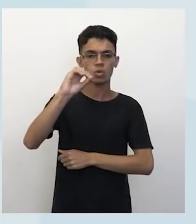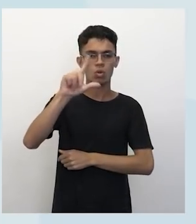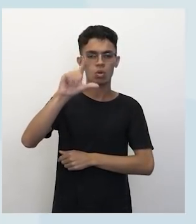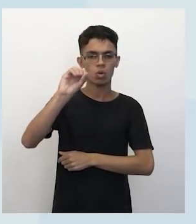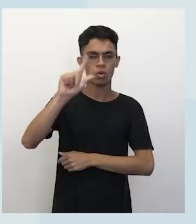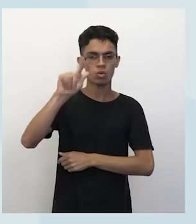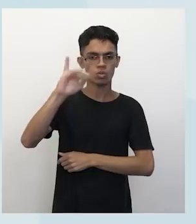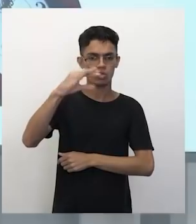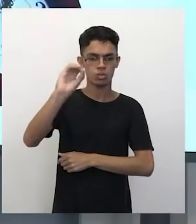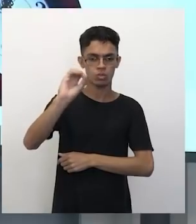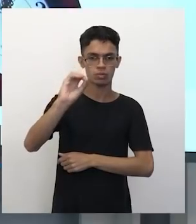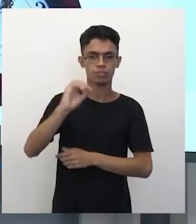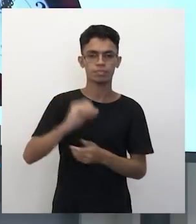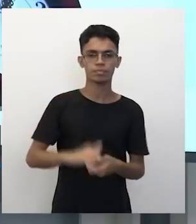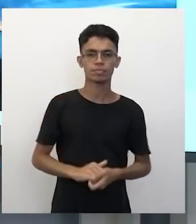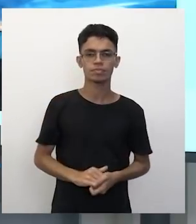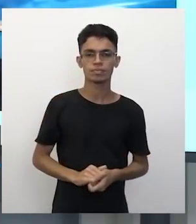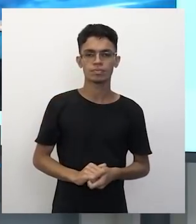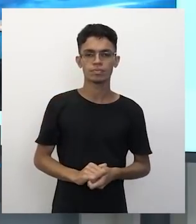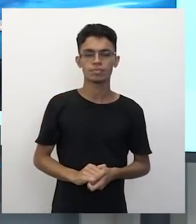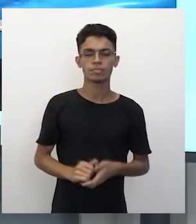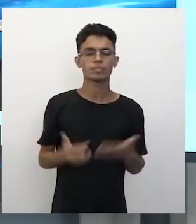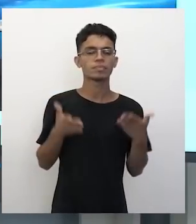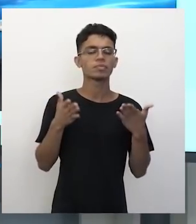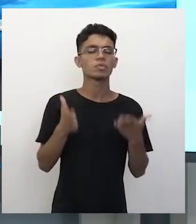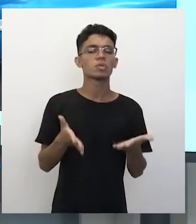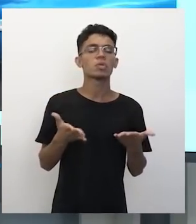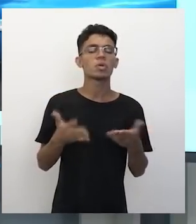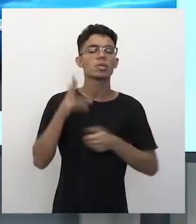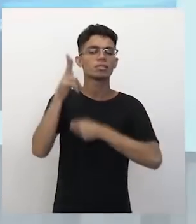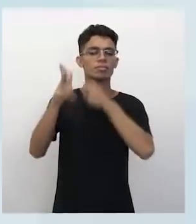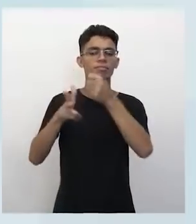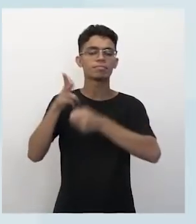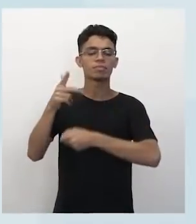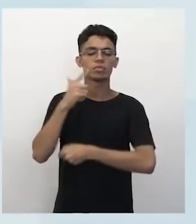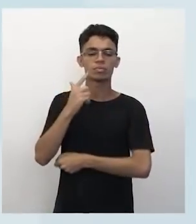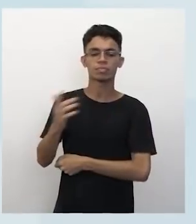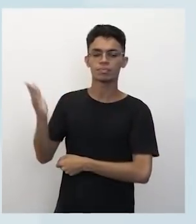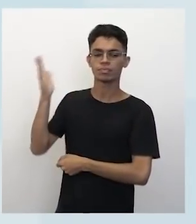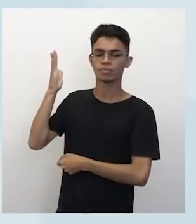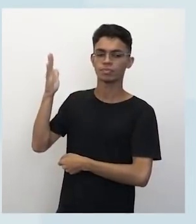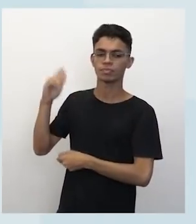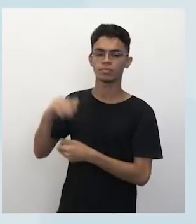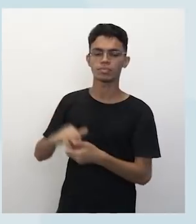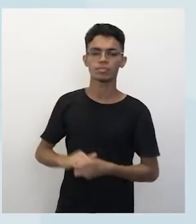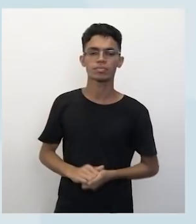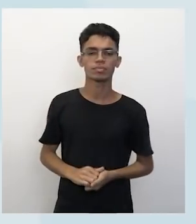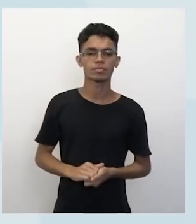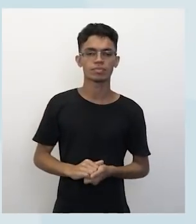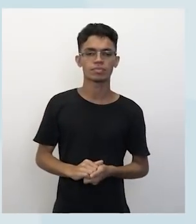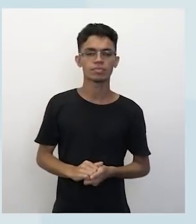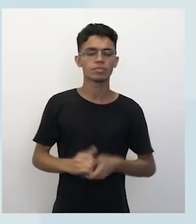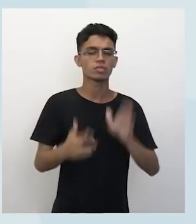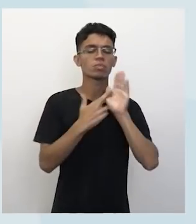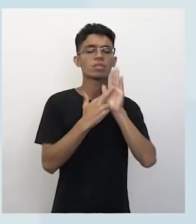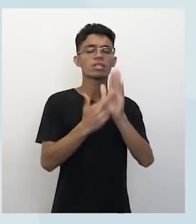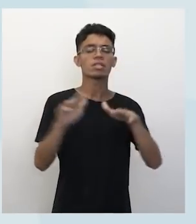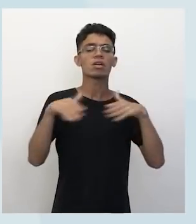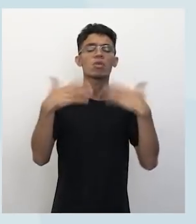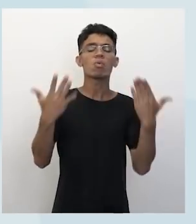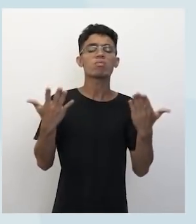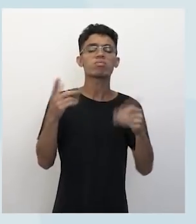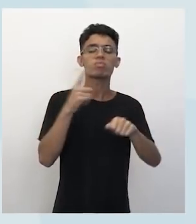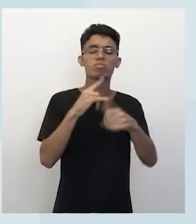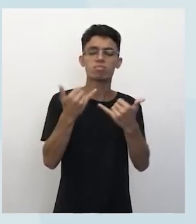Tempo cronológico. Agora, esse vídeo. Dá uma olhadinha. Este vídeo representa qual tipo